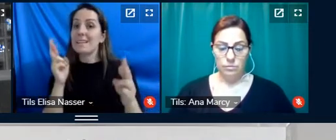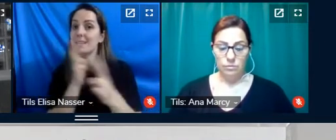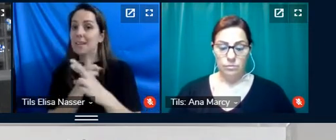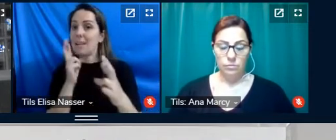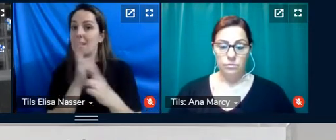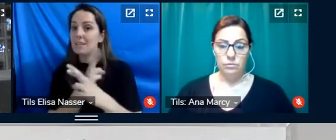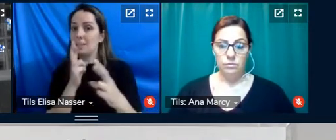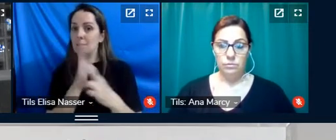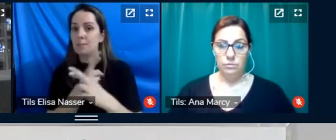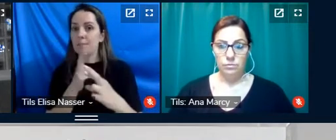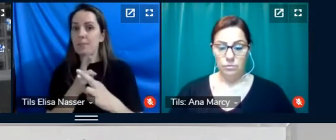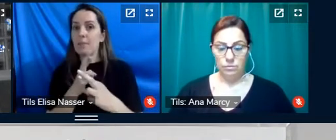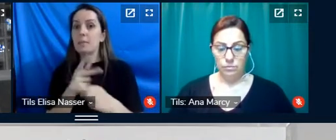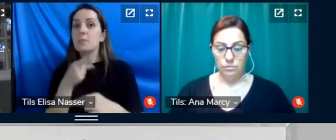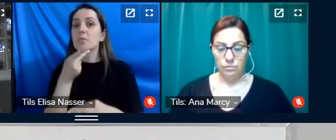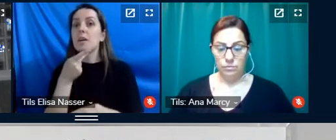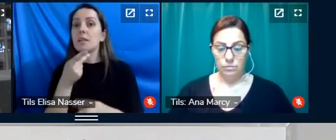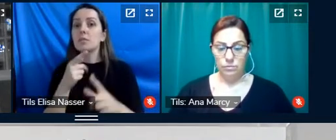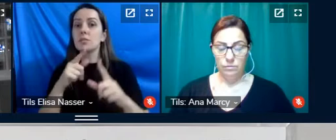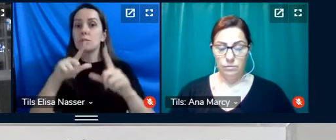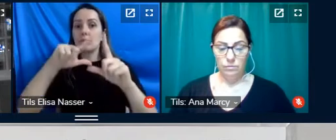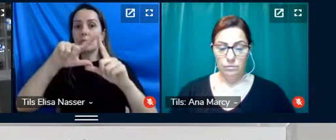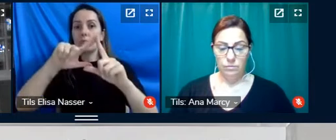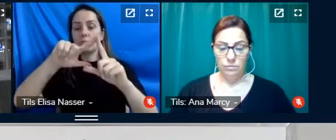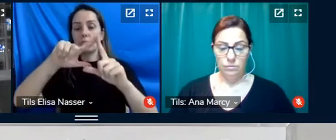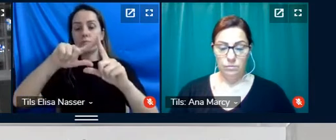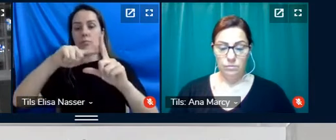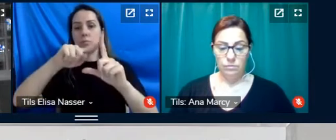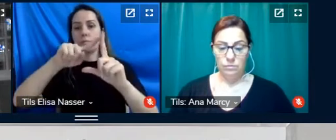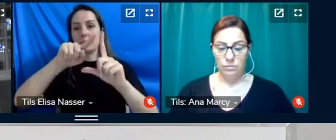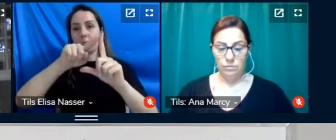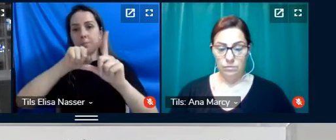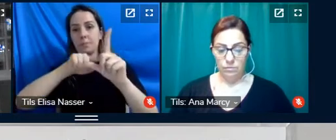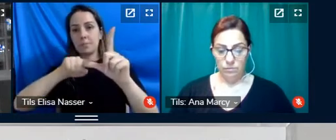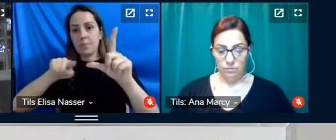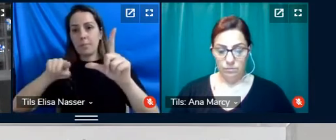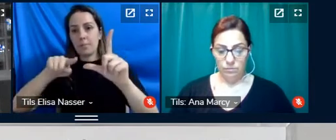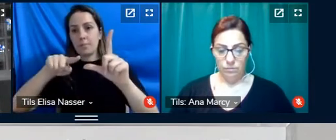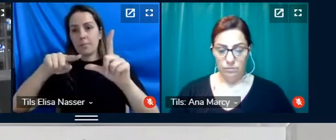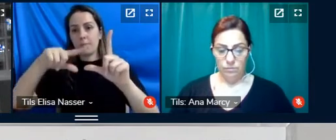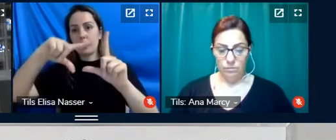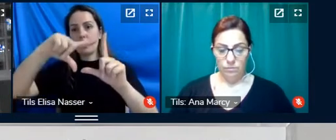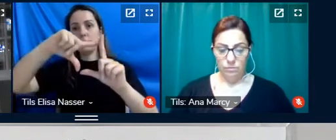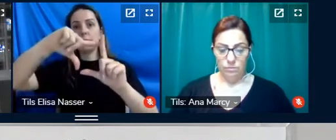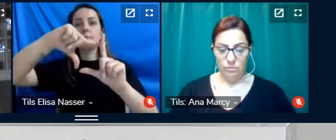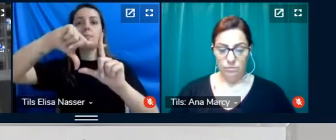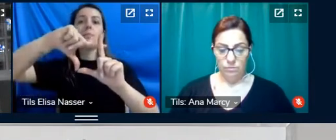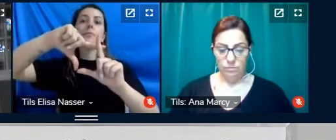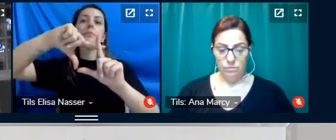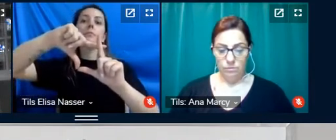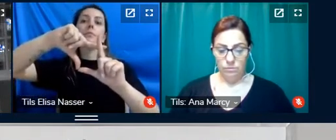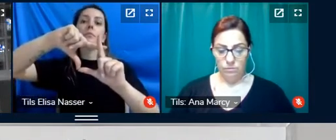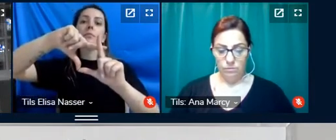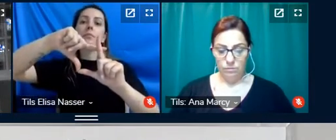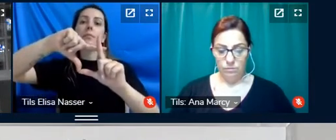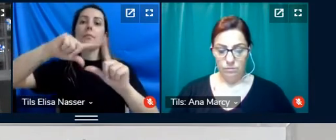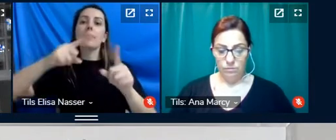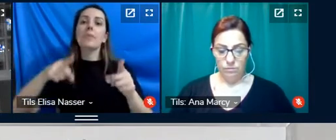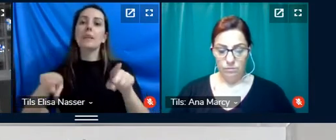nós estamos falando de triângulo retângulo, então ao mesmo tempo também estamos falando de medidas. Né? Então eu